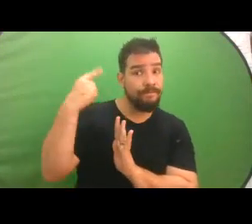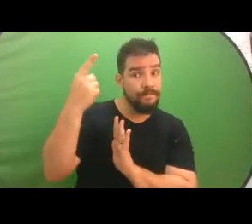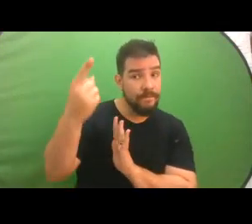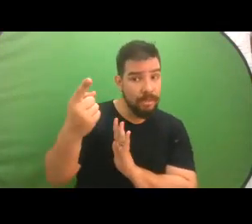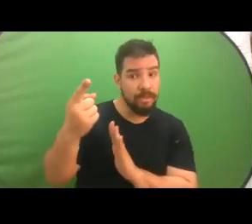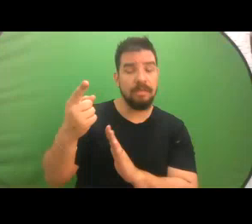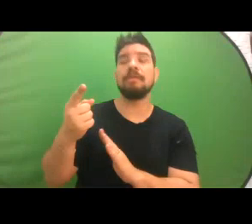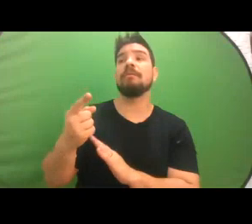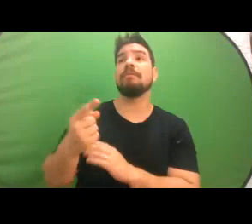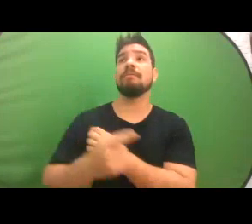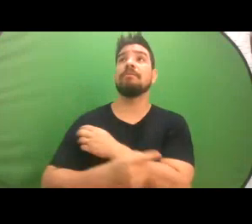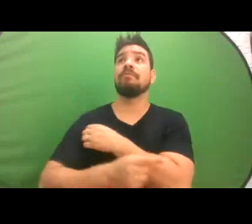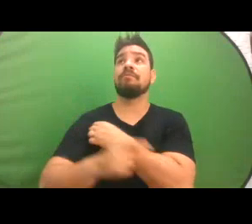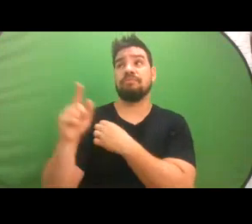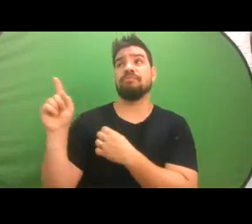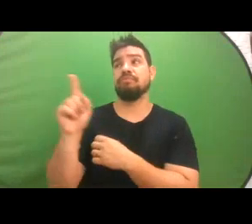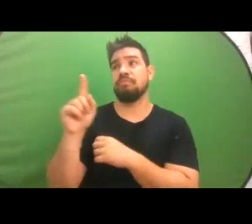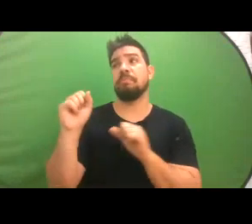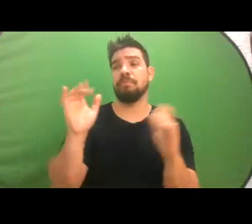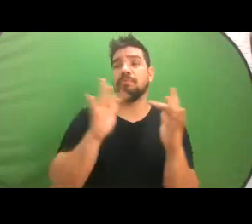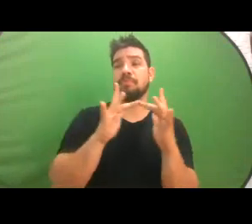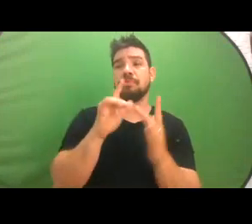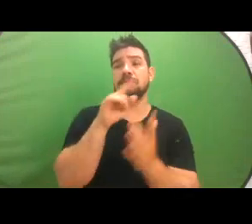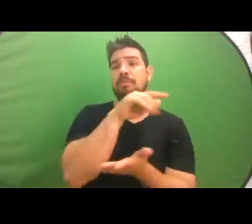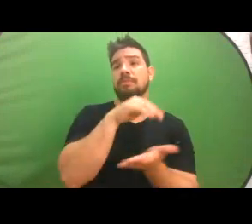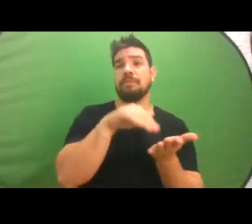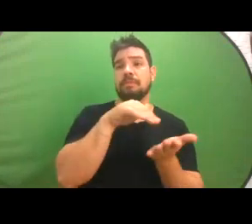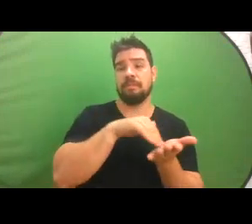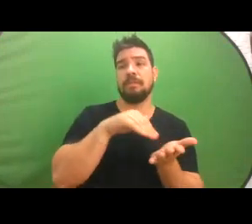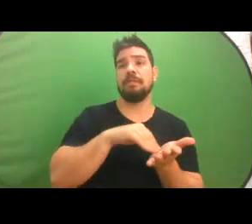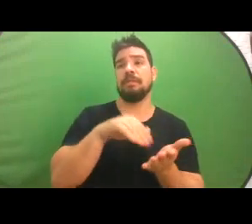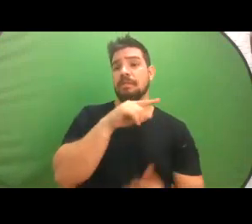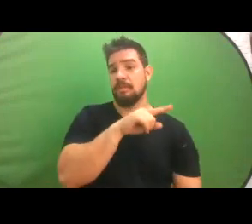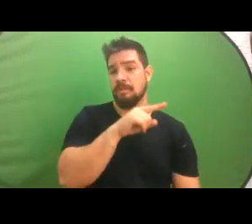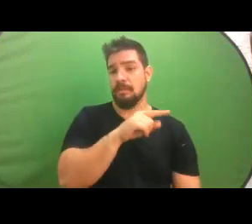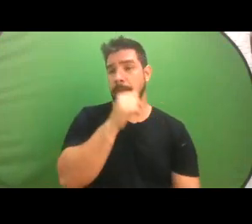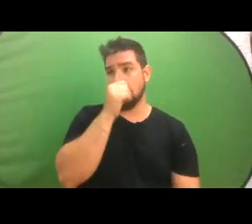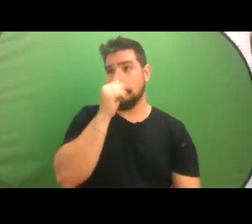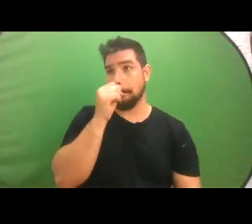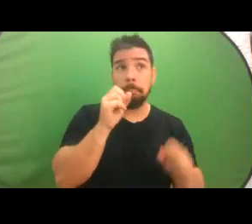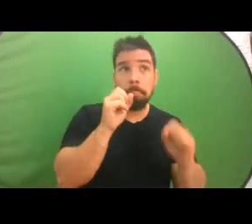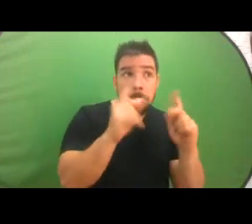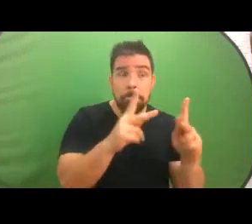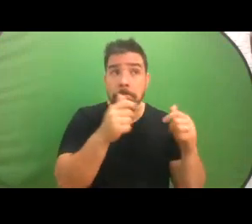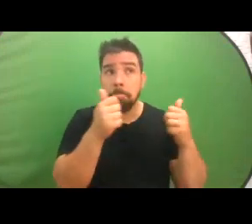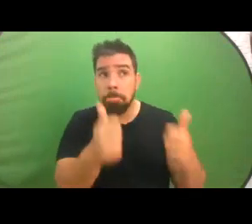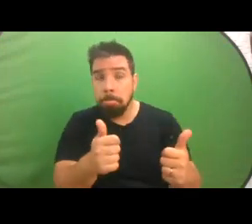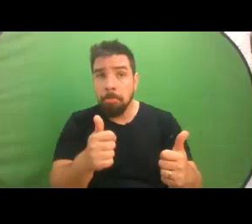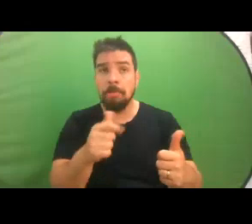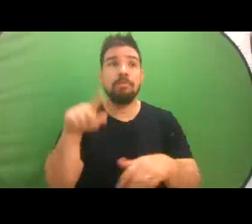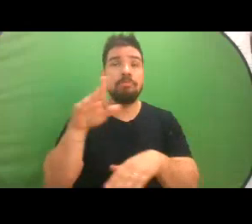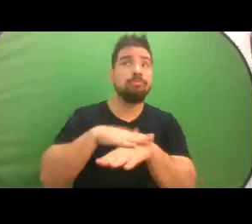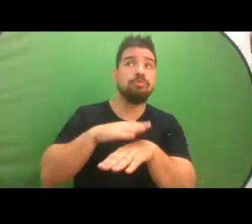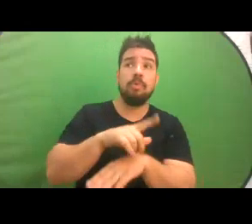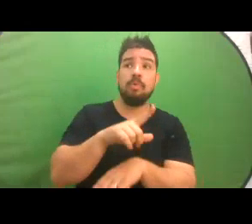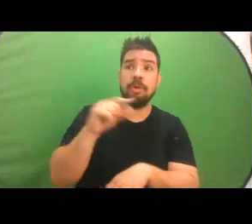vocês vejam com a secretaria, diretamente com a secretaria, se está tudo ok, se a escolha que vocês